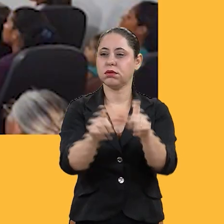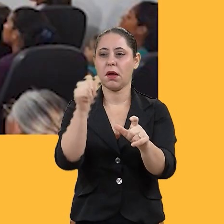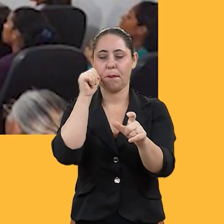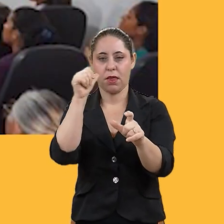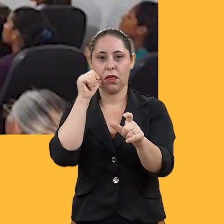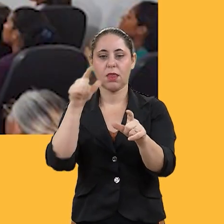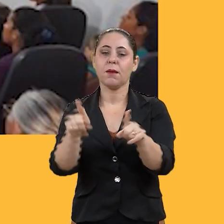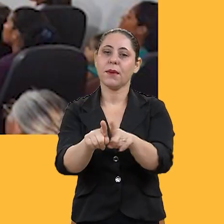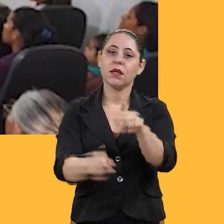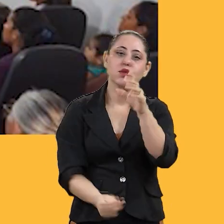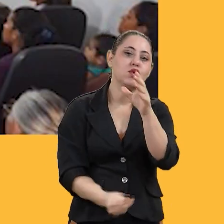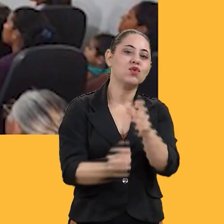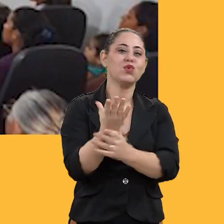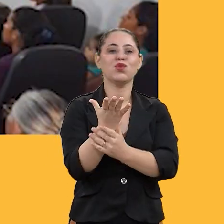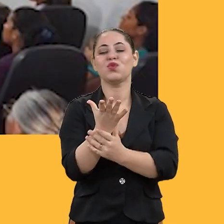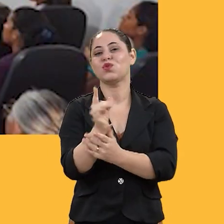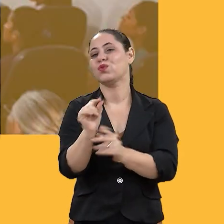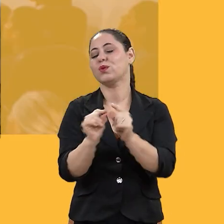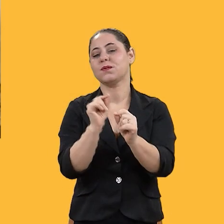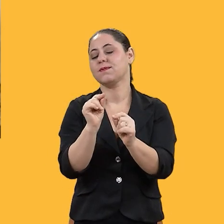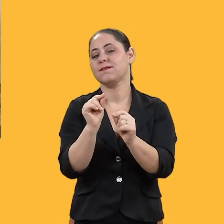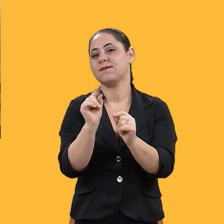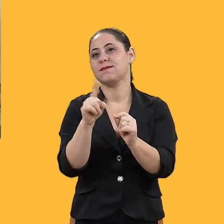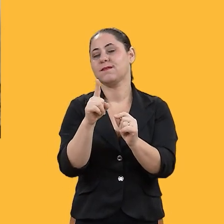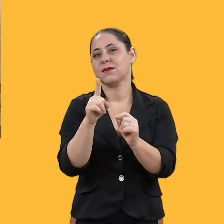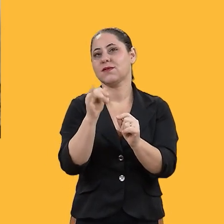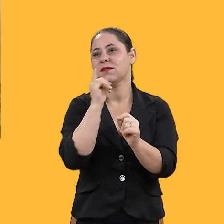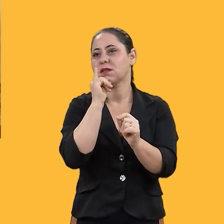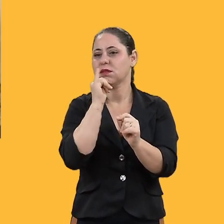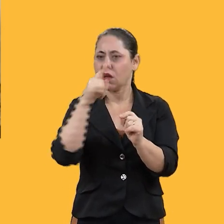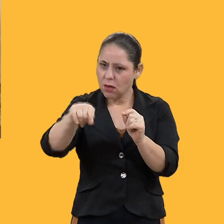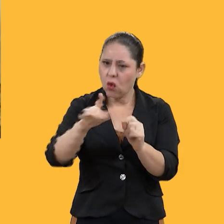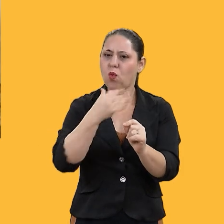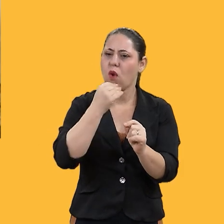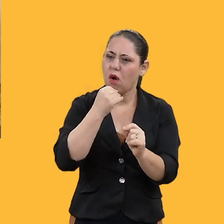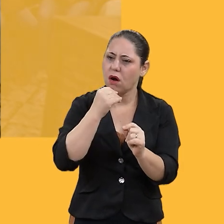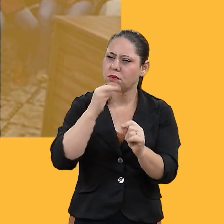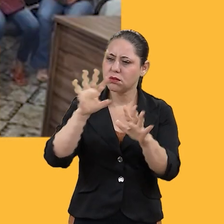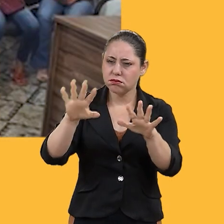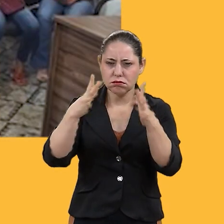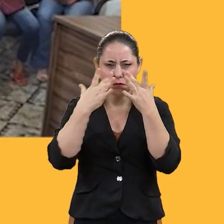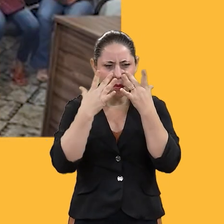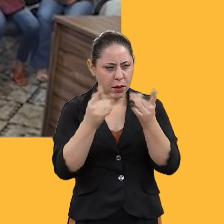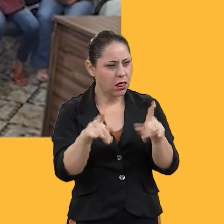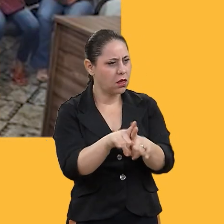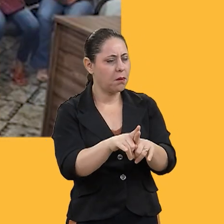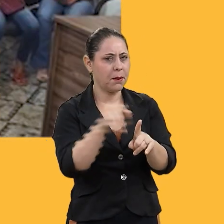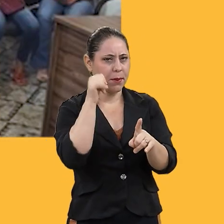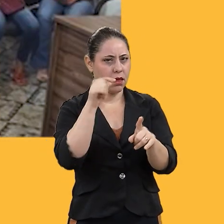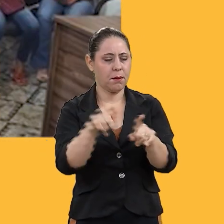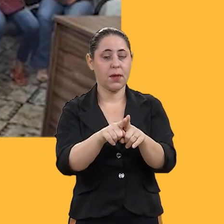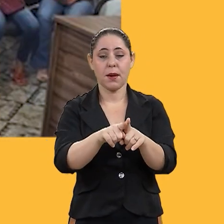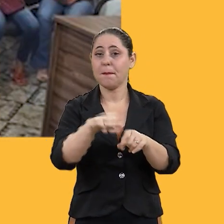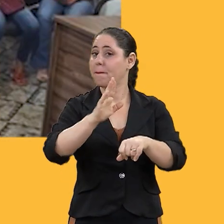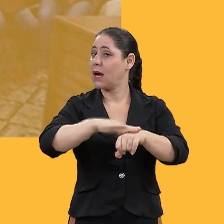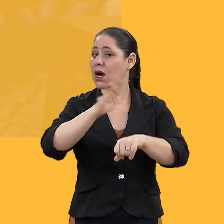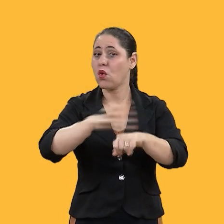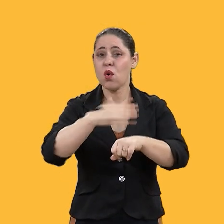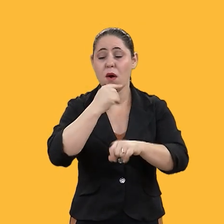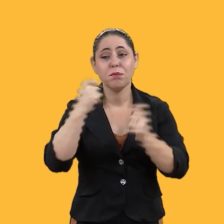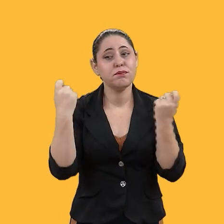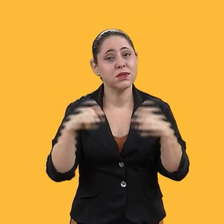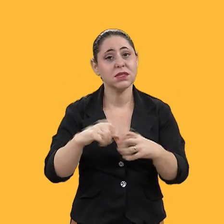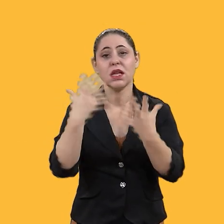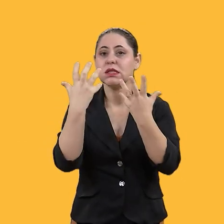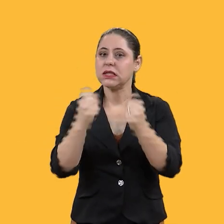nessa intenção de mobilizar homens também, mulheres e homens, mas os homens precisam entrar nessa luta. todos